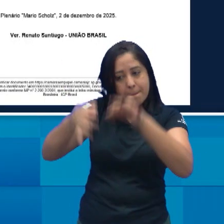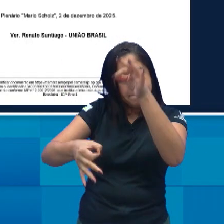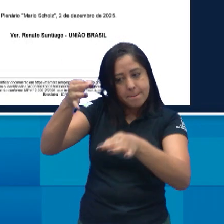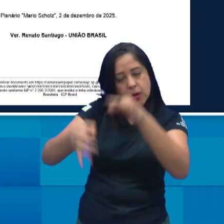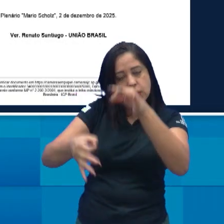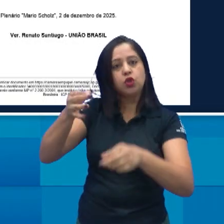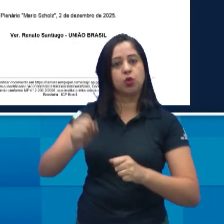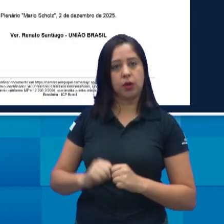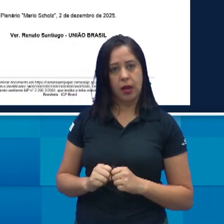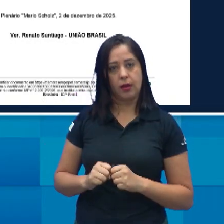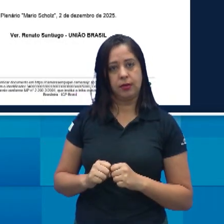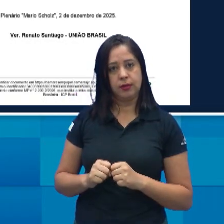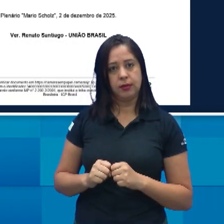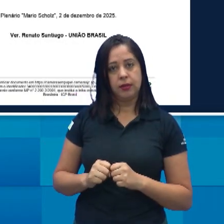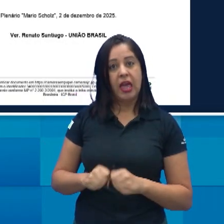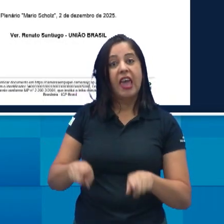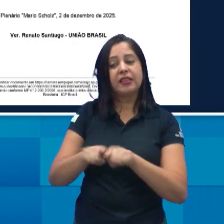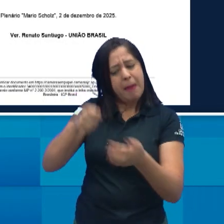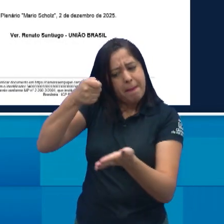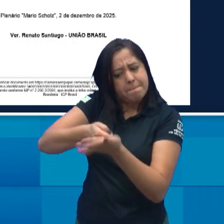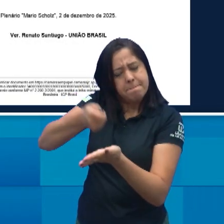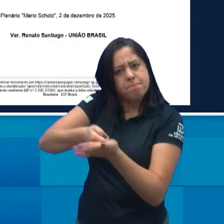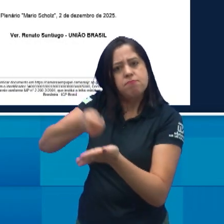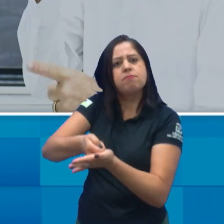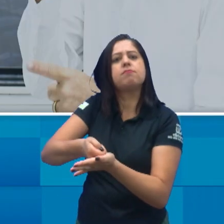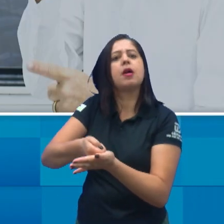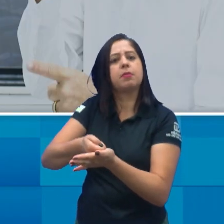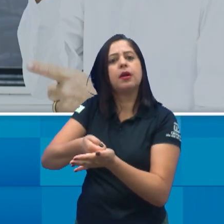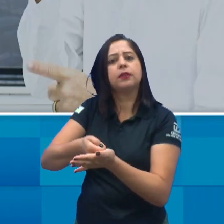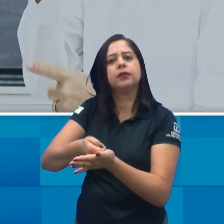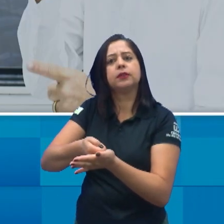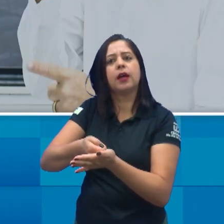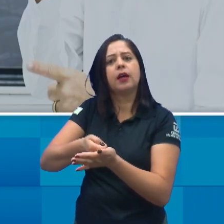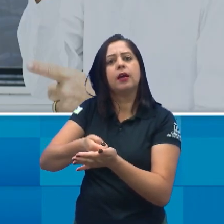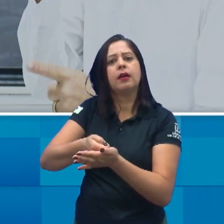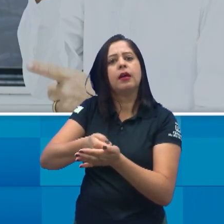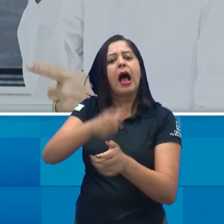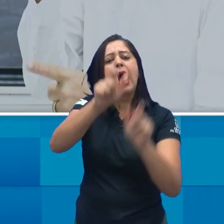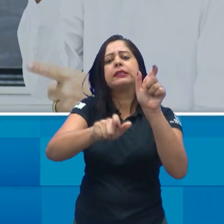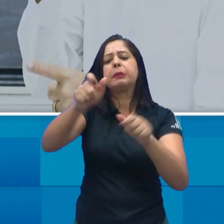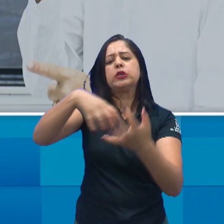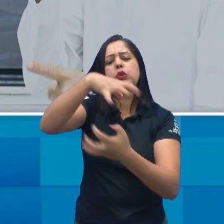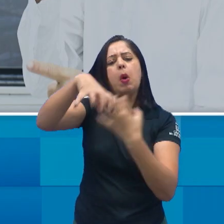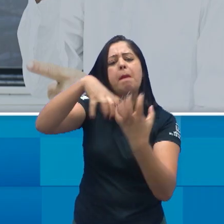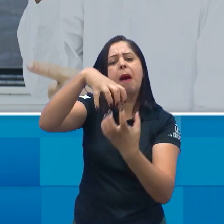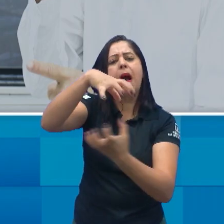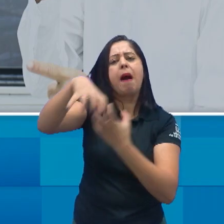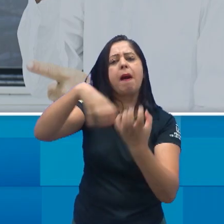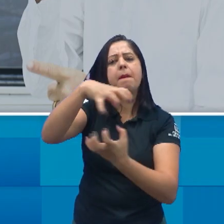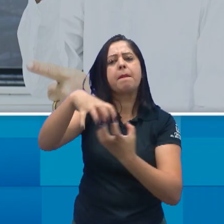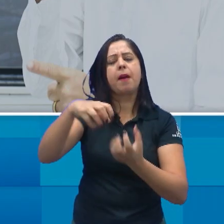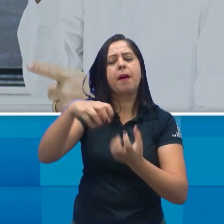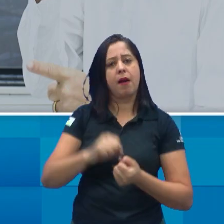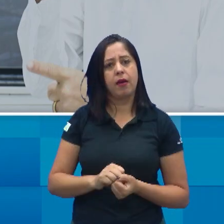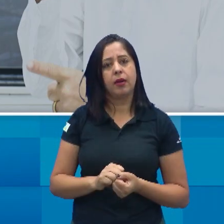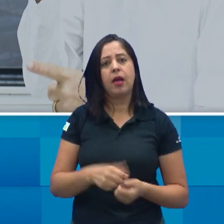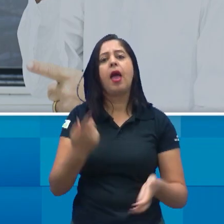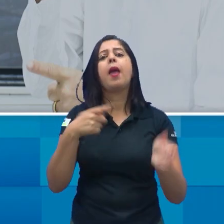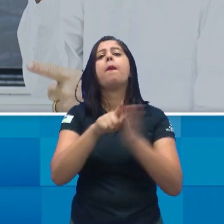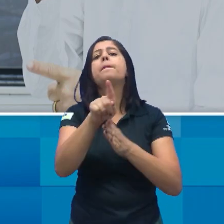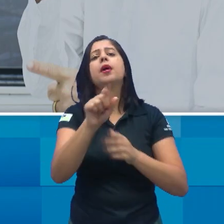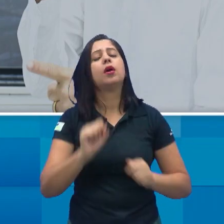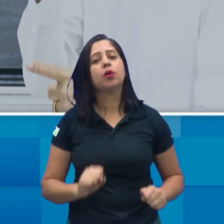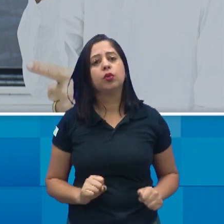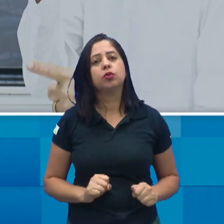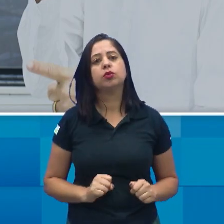e também punição severa dos envolvidos. E eu pergunto, quais